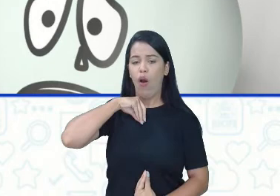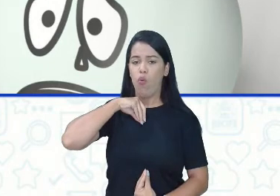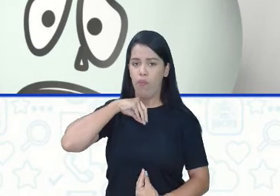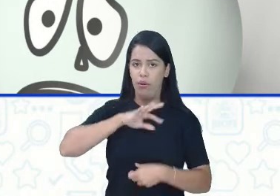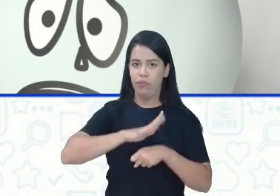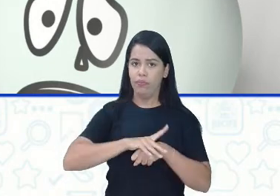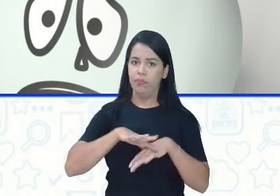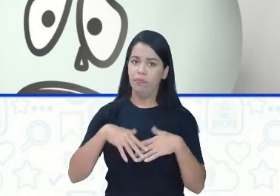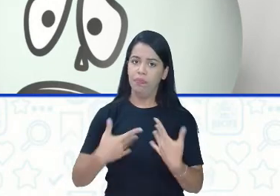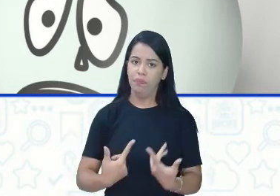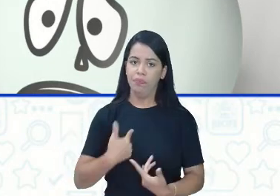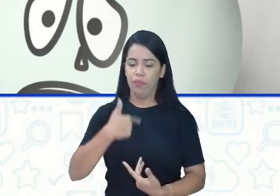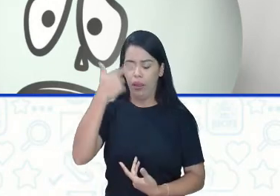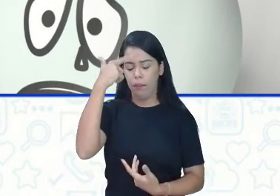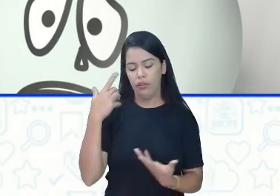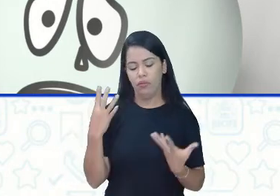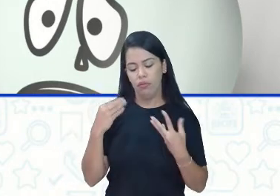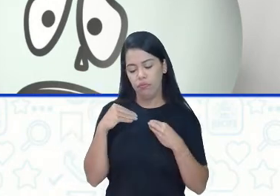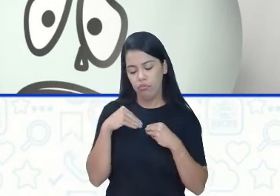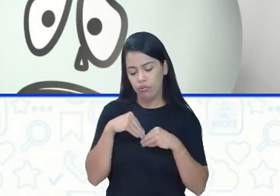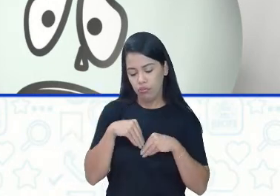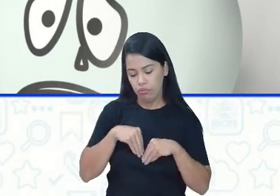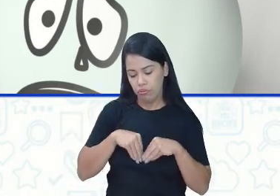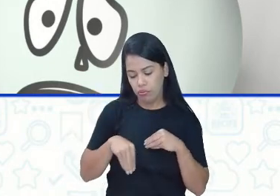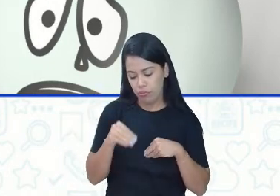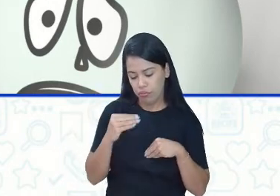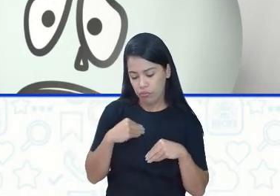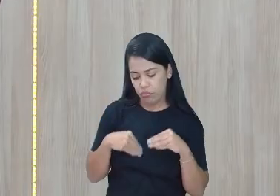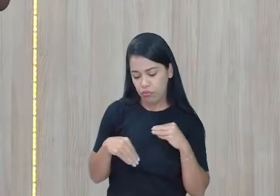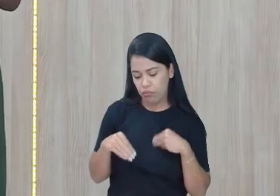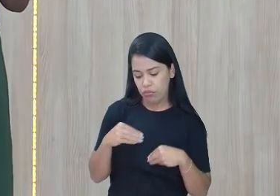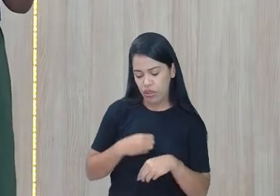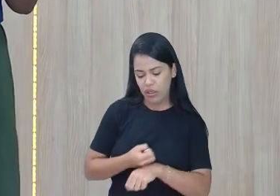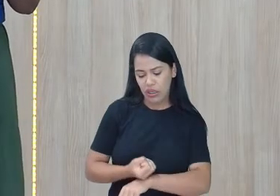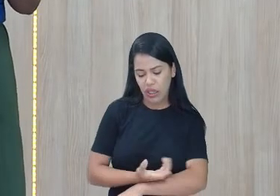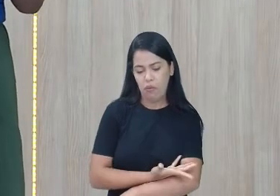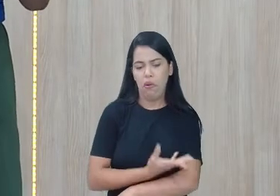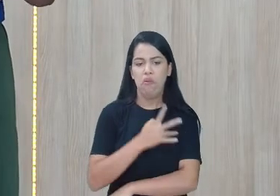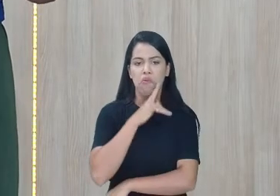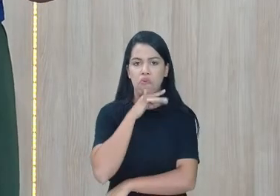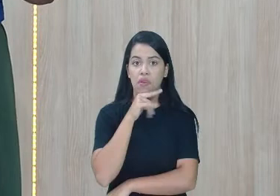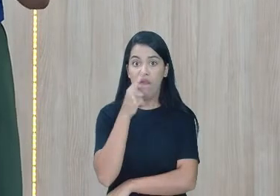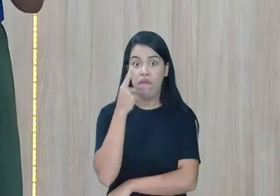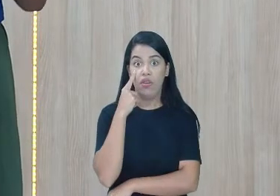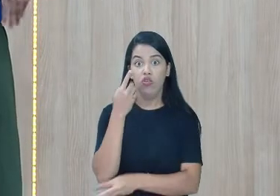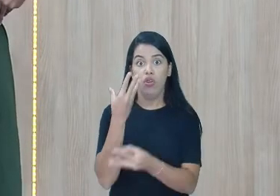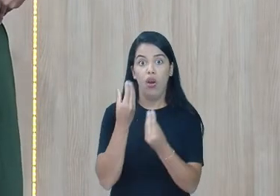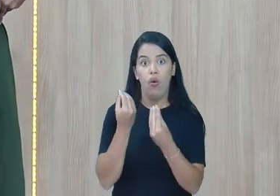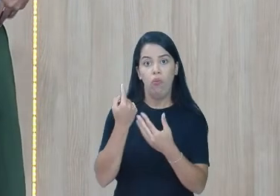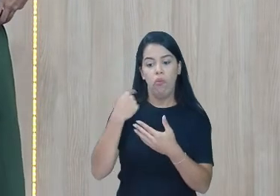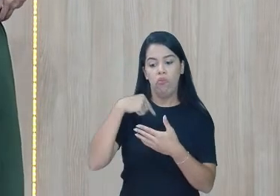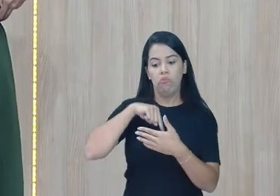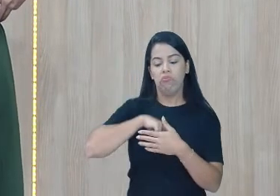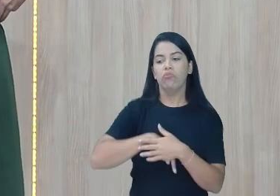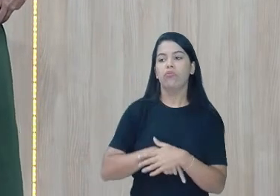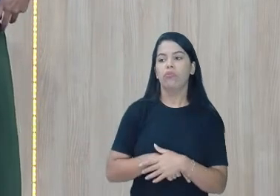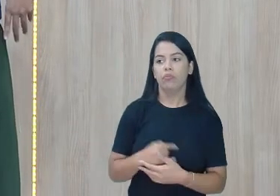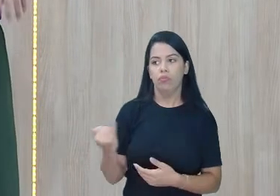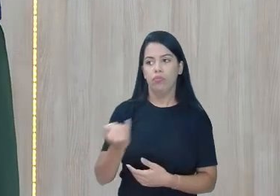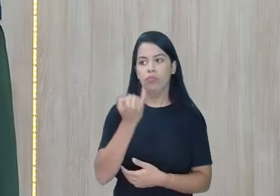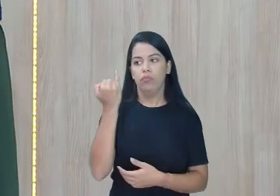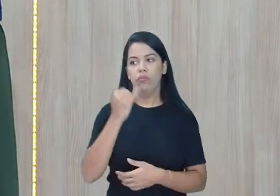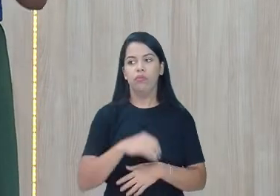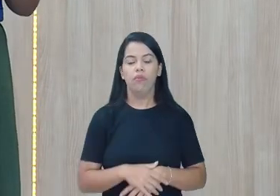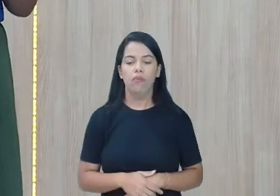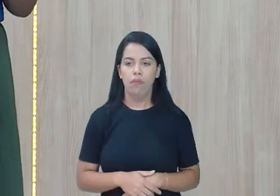indivíduo definha diante de seus sentimentos ruins. Olha como isso é profundo. Eu estou fazendo aí todo um recorte,